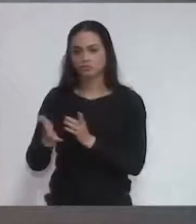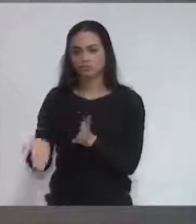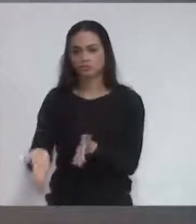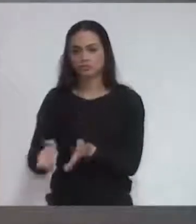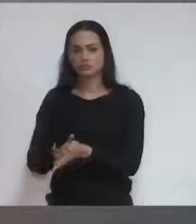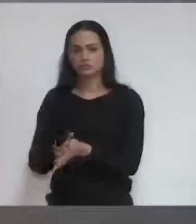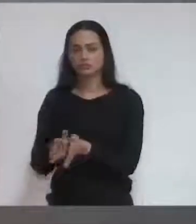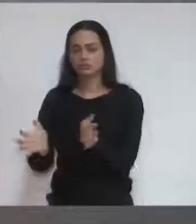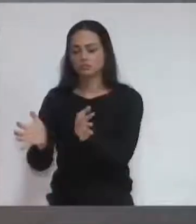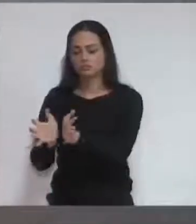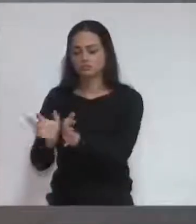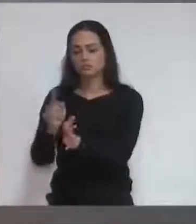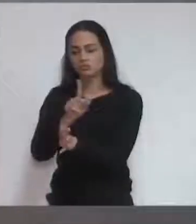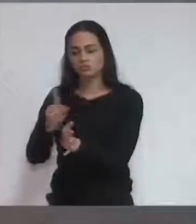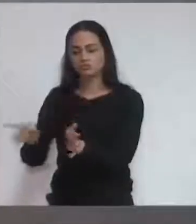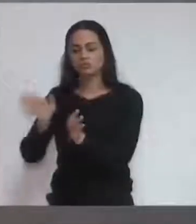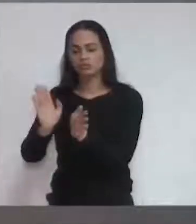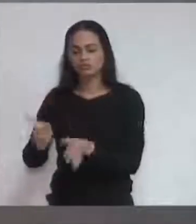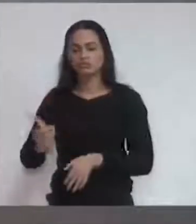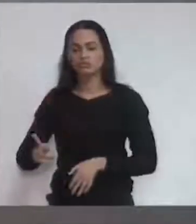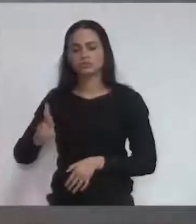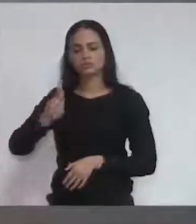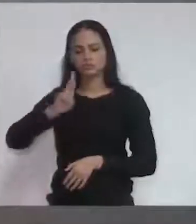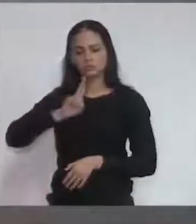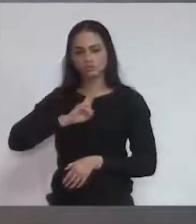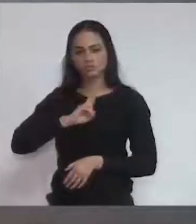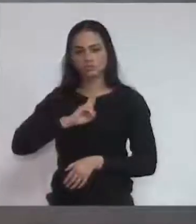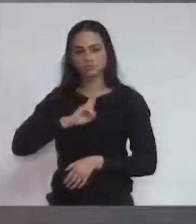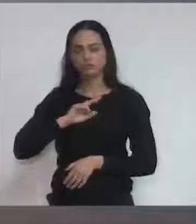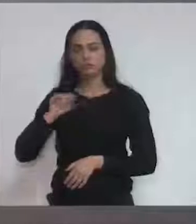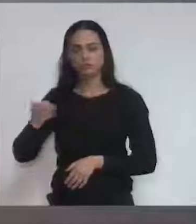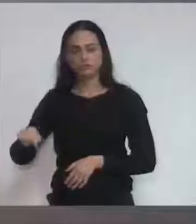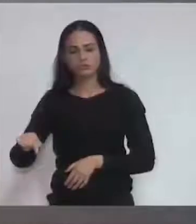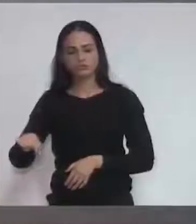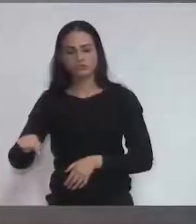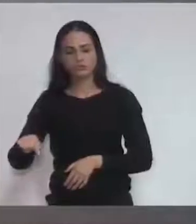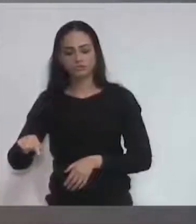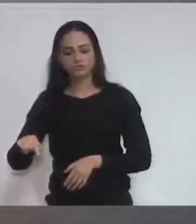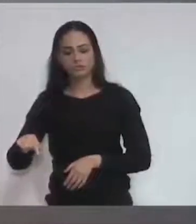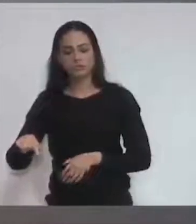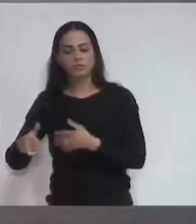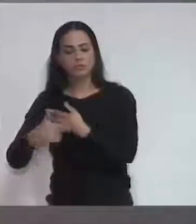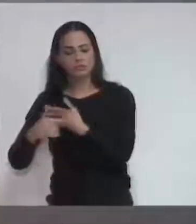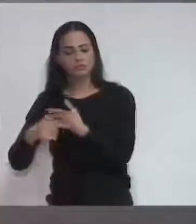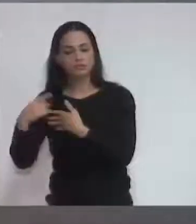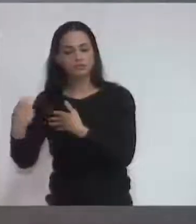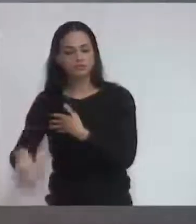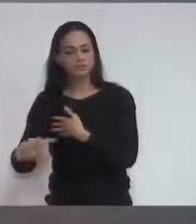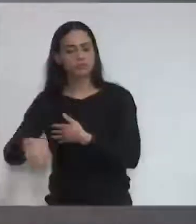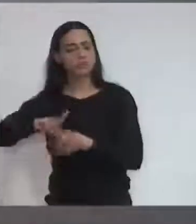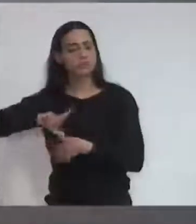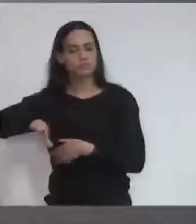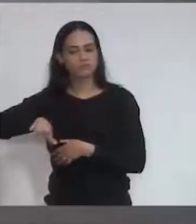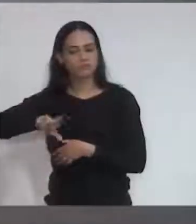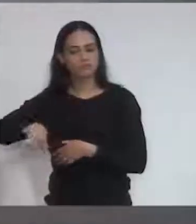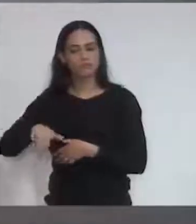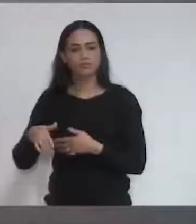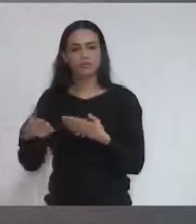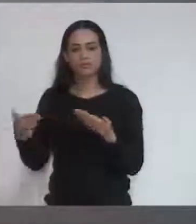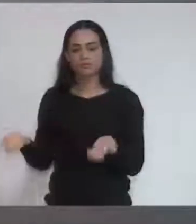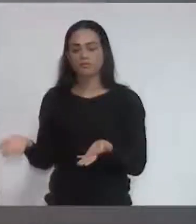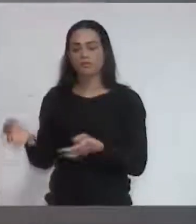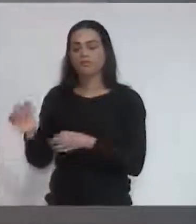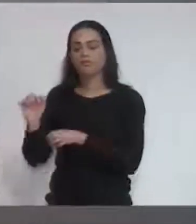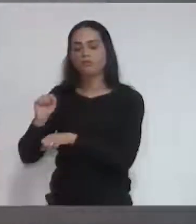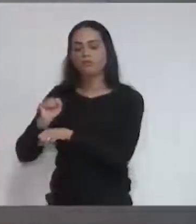respondeu prontamente, ele entende que não é com a comissão, não é o papel da comissão. A gente aguarda agora o pronunciamento da mesa